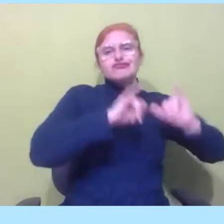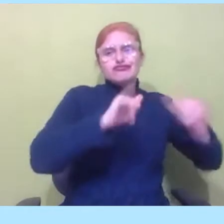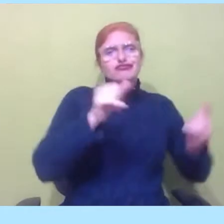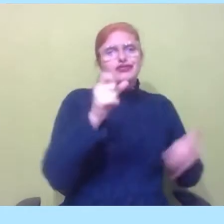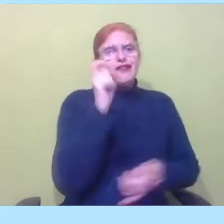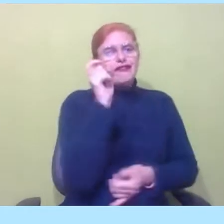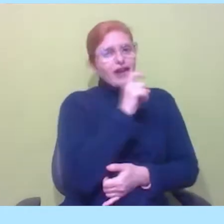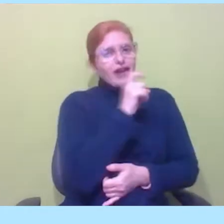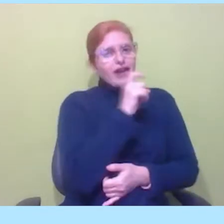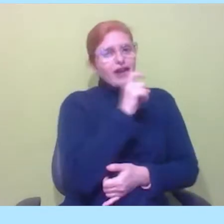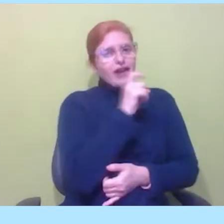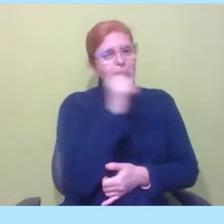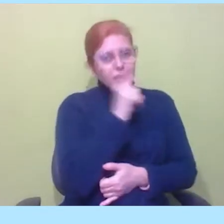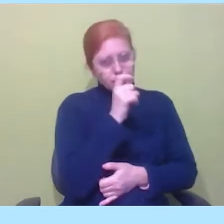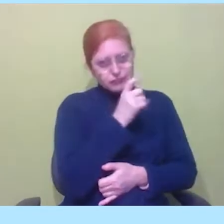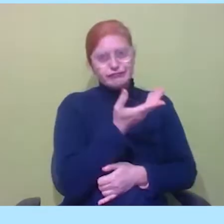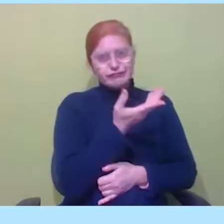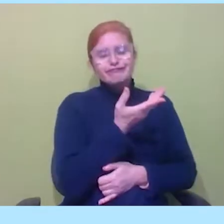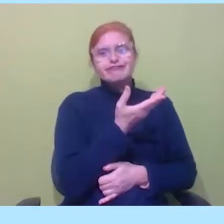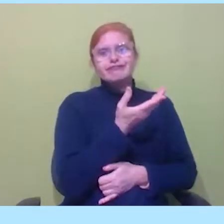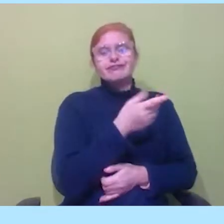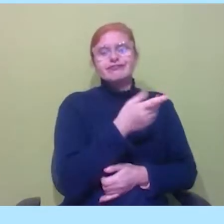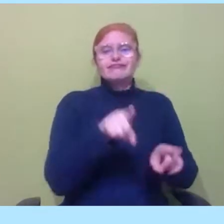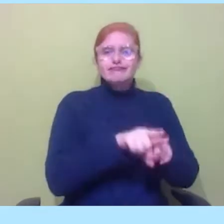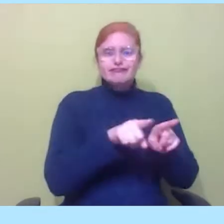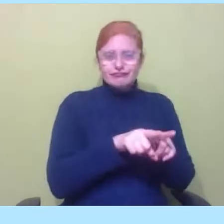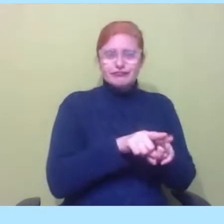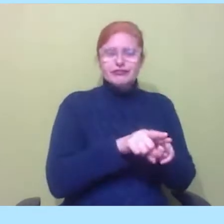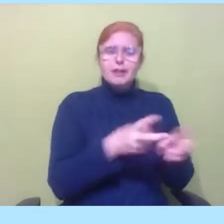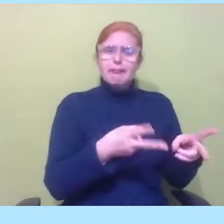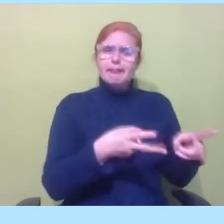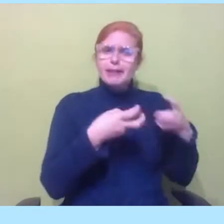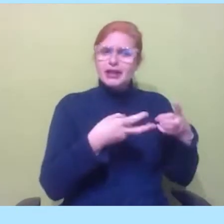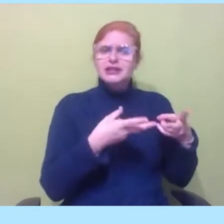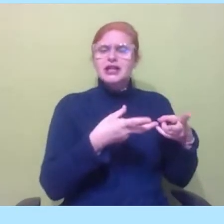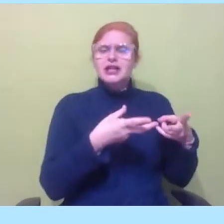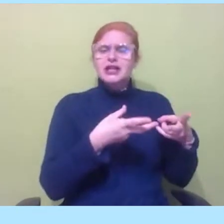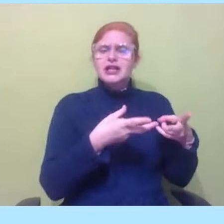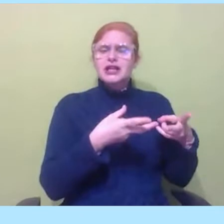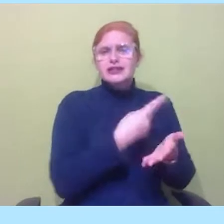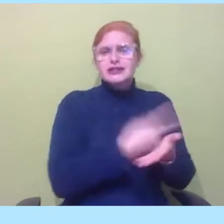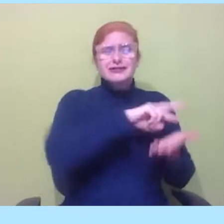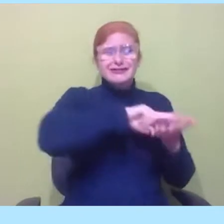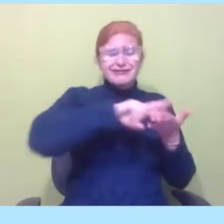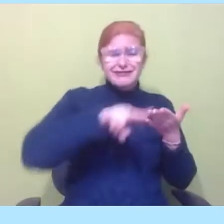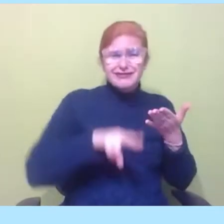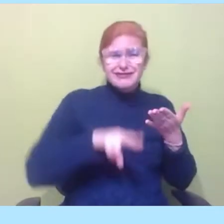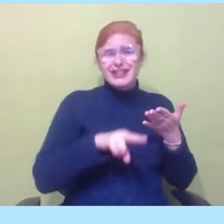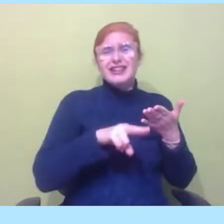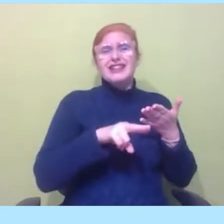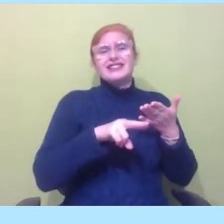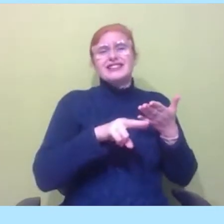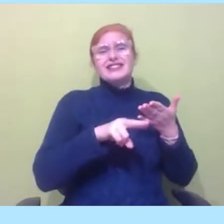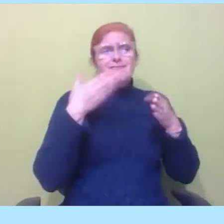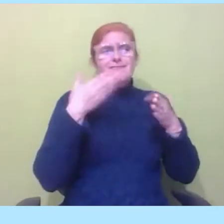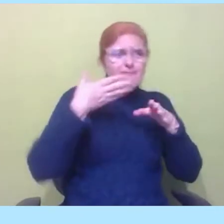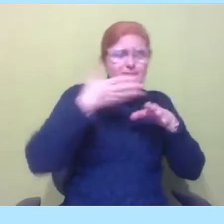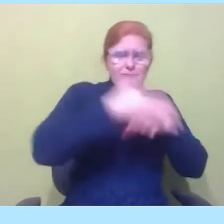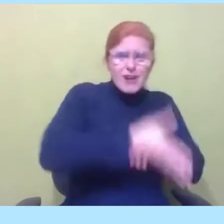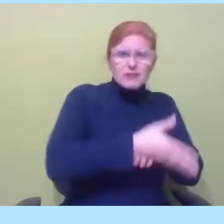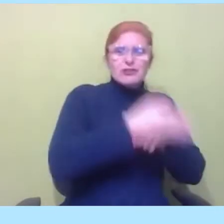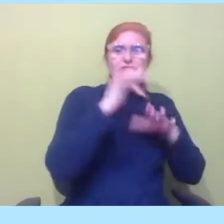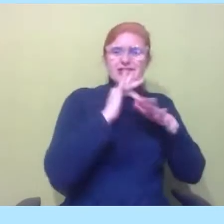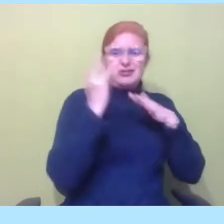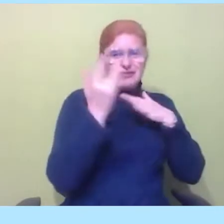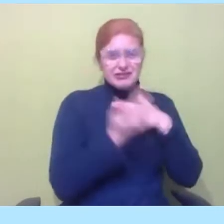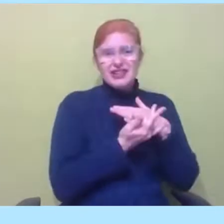E a gente também percebe que estão acontecendo várias invasões em redes sociais, e também